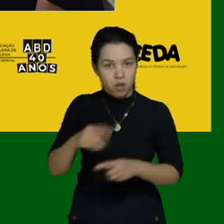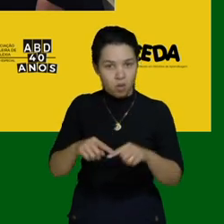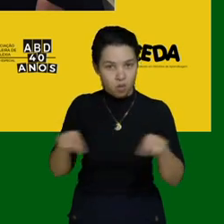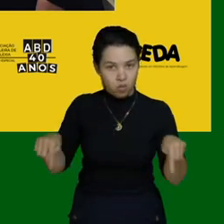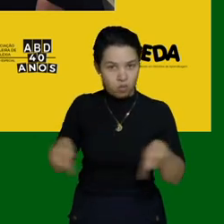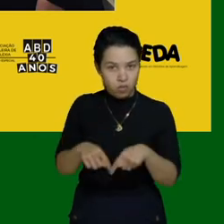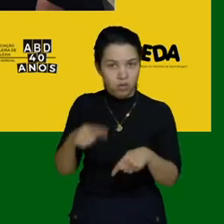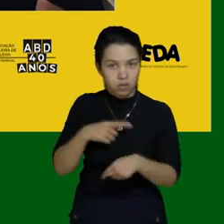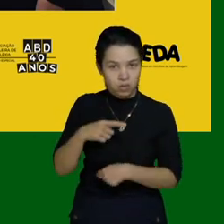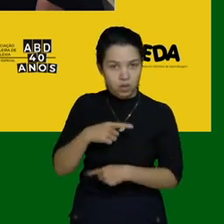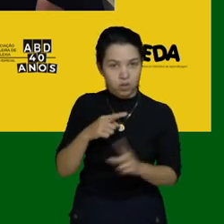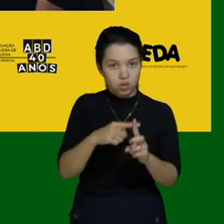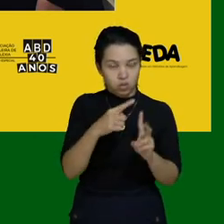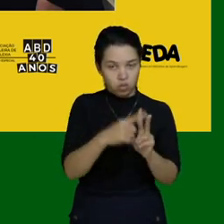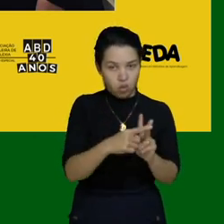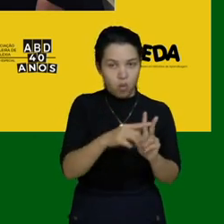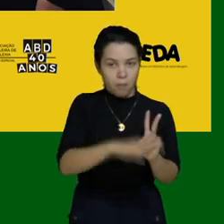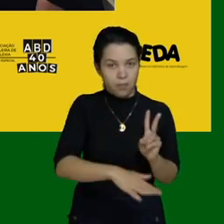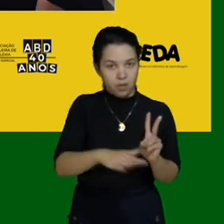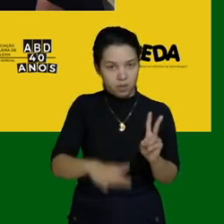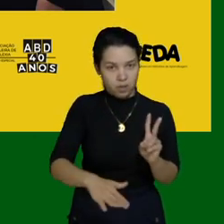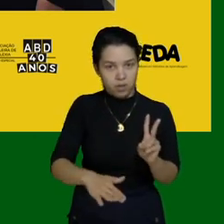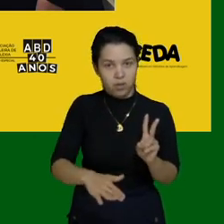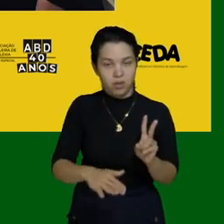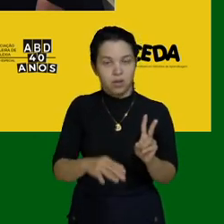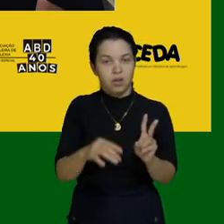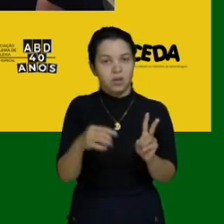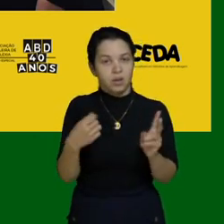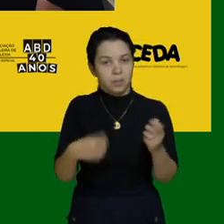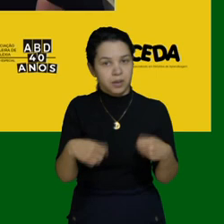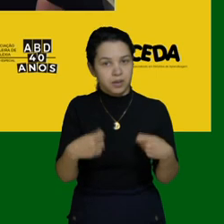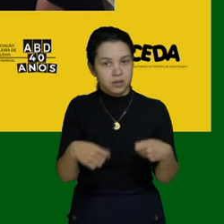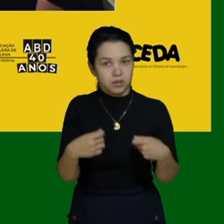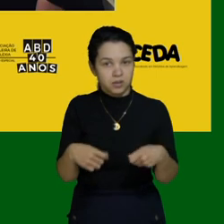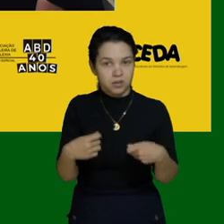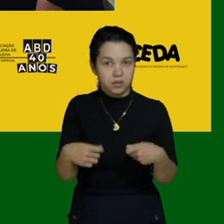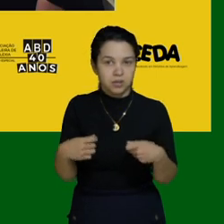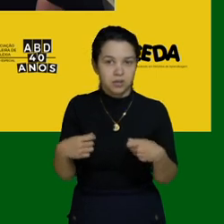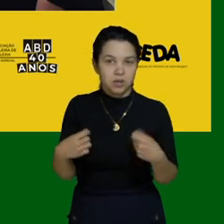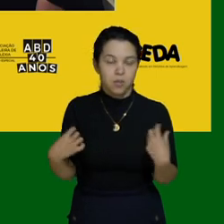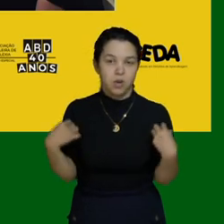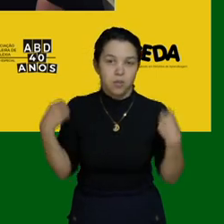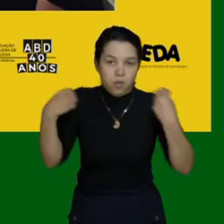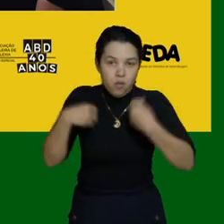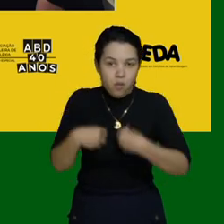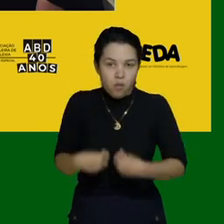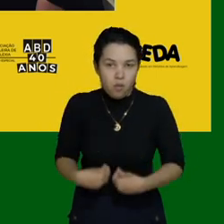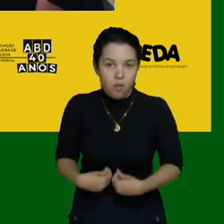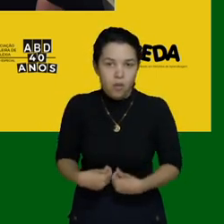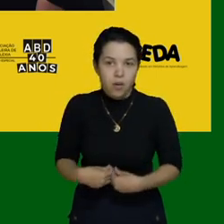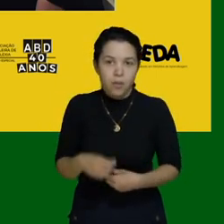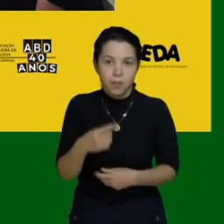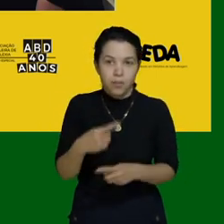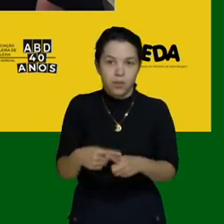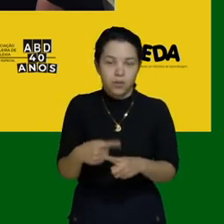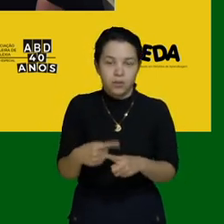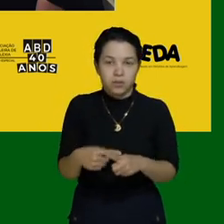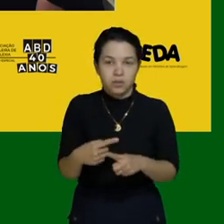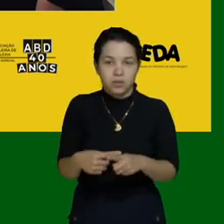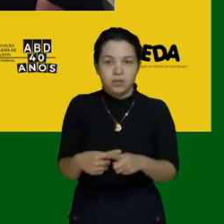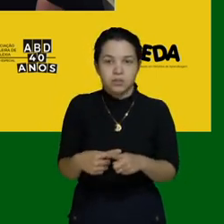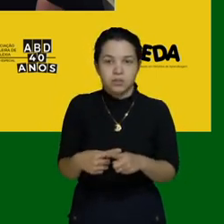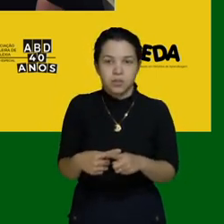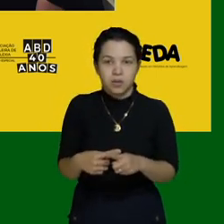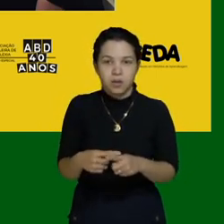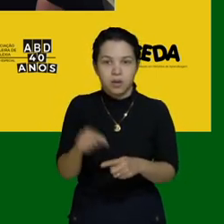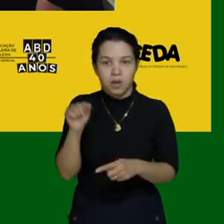fantasia você tem que fazer de tudo e esse tava fantasiado a gente tá tão fantasiado das super letras então ele tava no